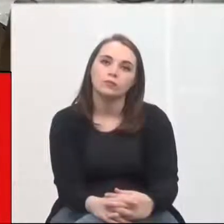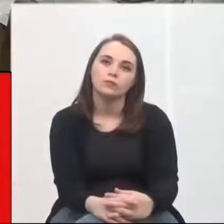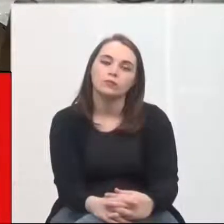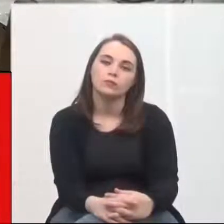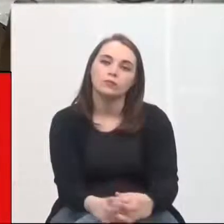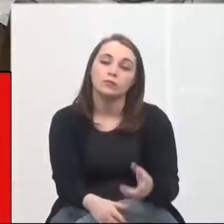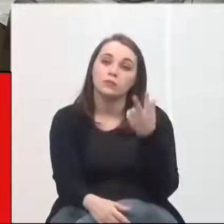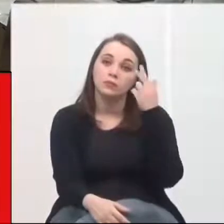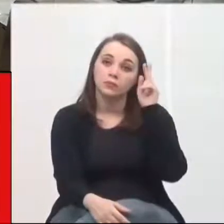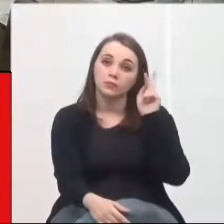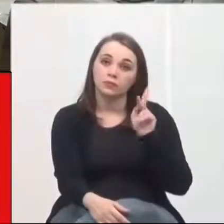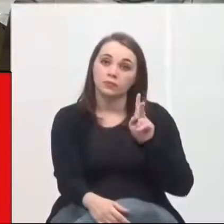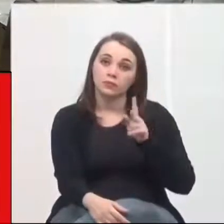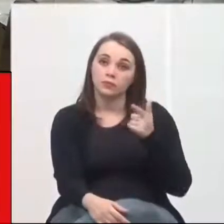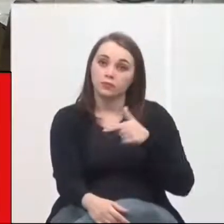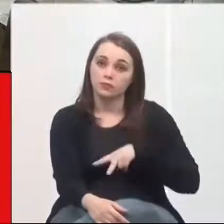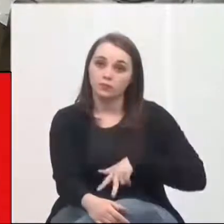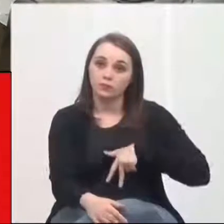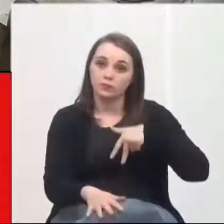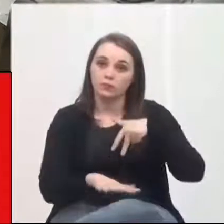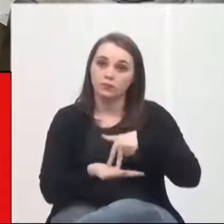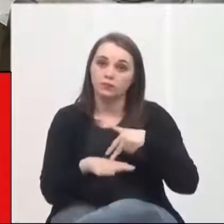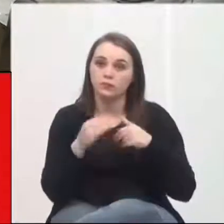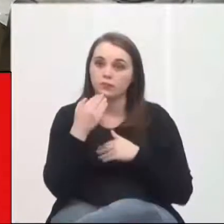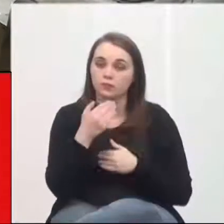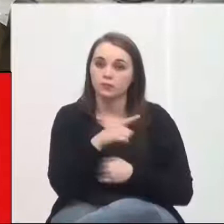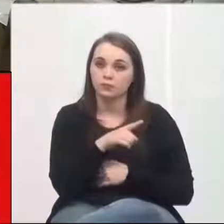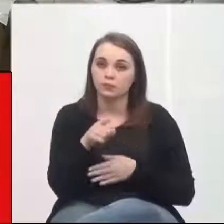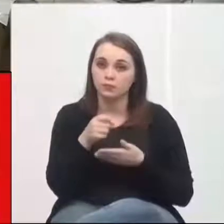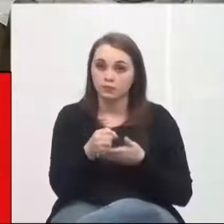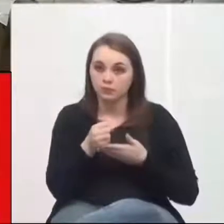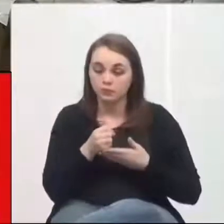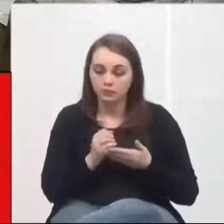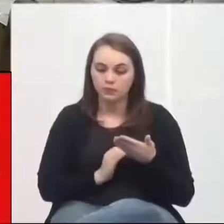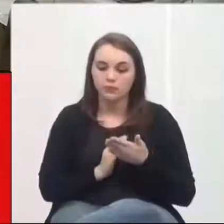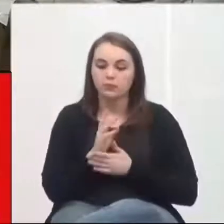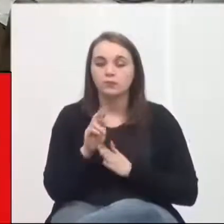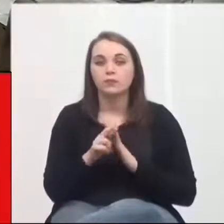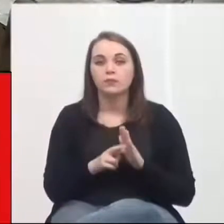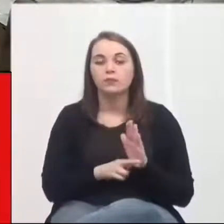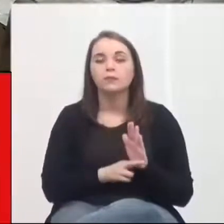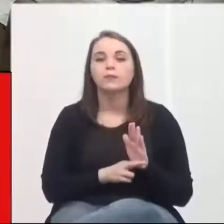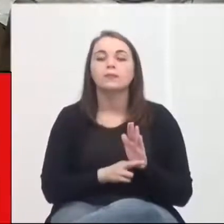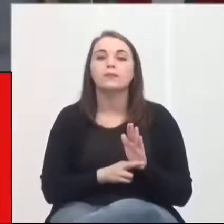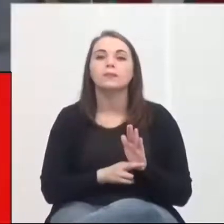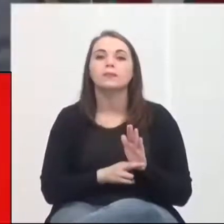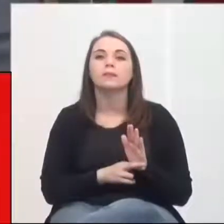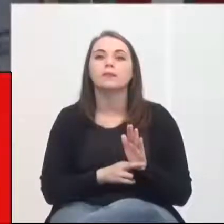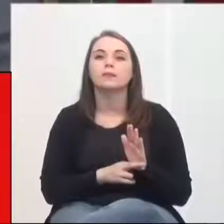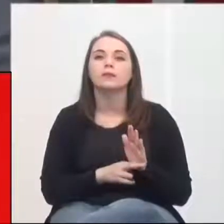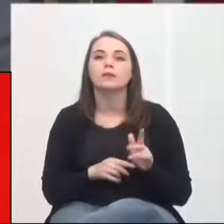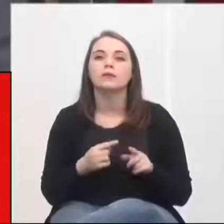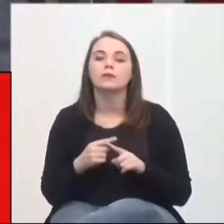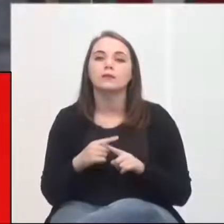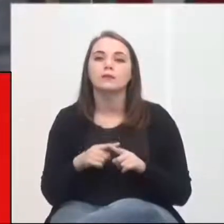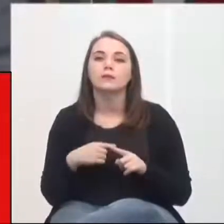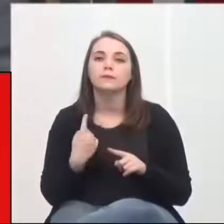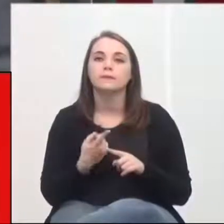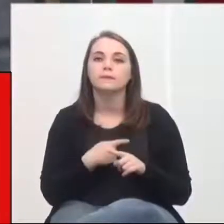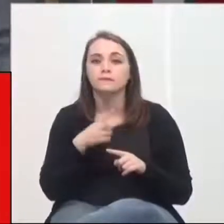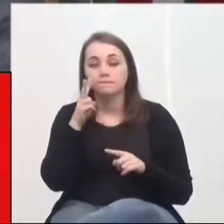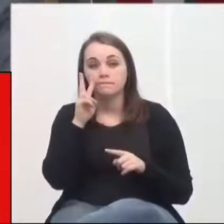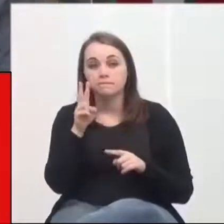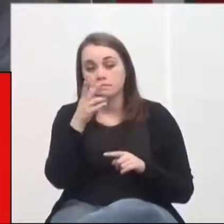Senhor presidente, mais uma vez sobre a tribuna, pedindo apoio dos vereadoras e dos vereadores para aprovação desse requerimento, até porque a gente recebeu